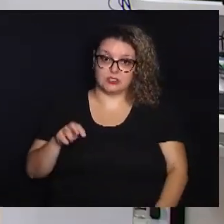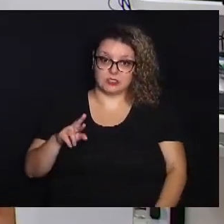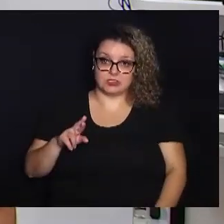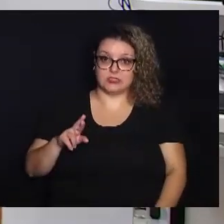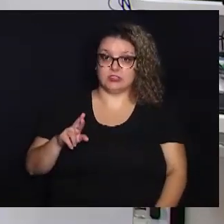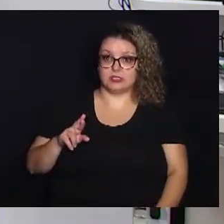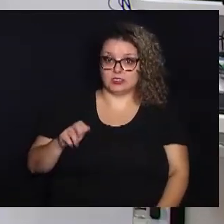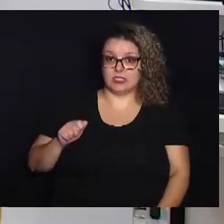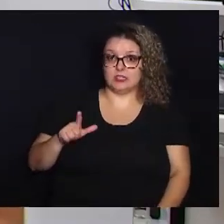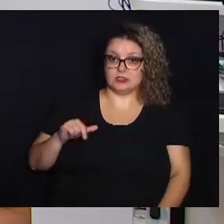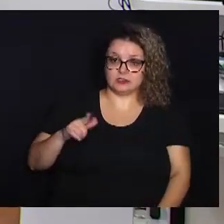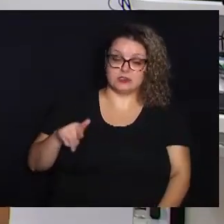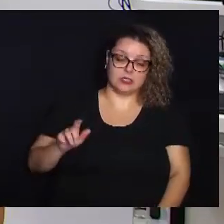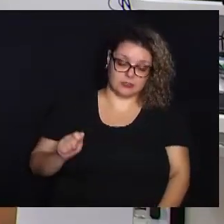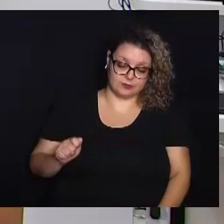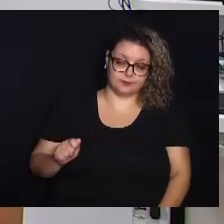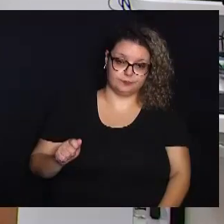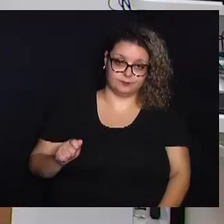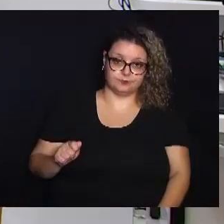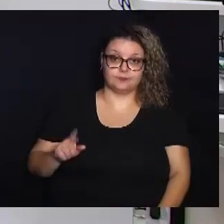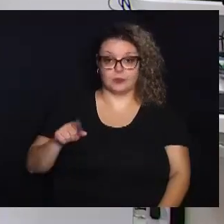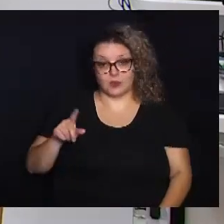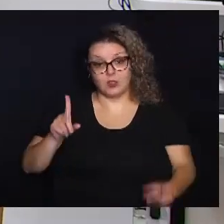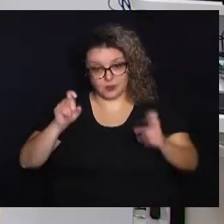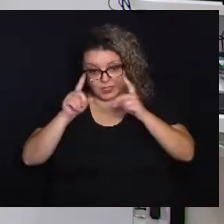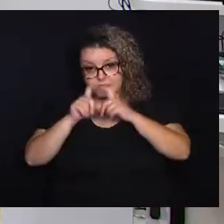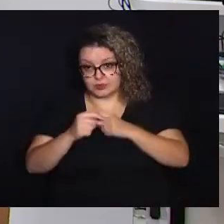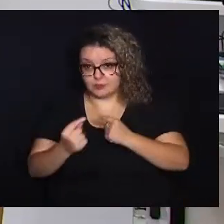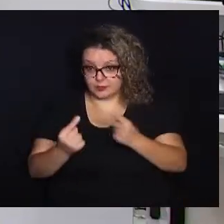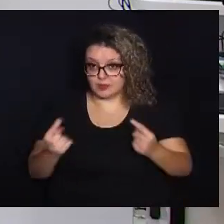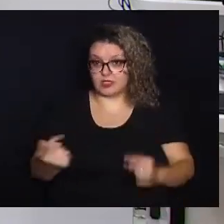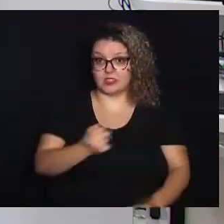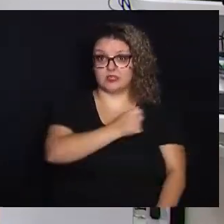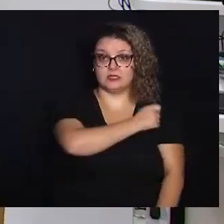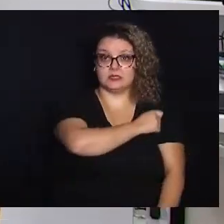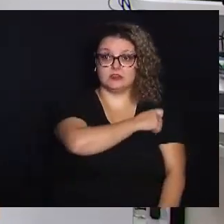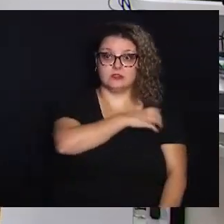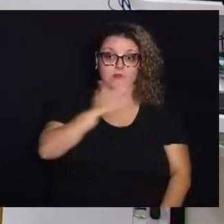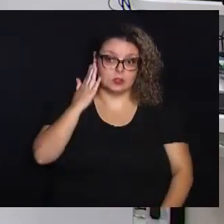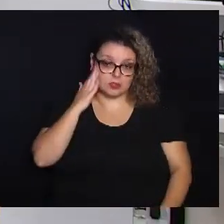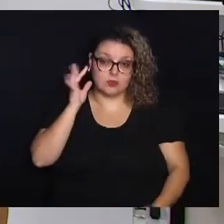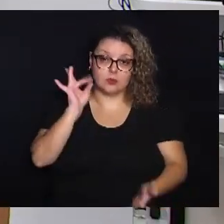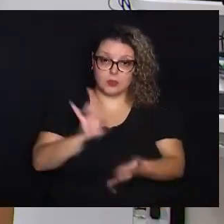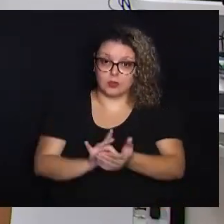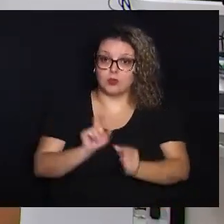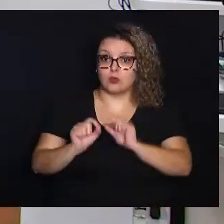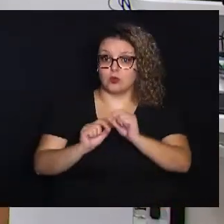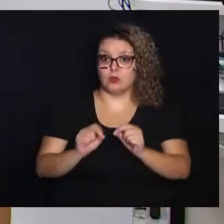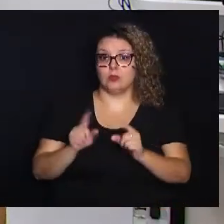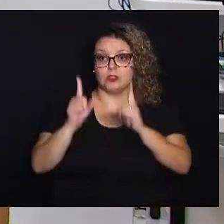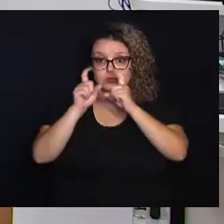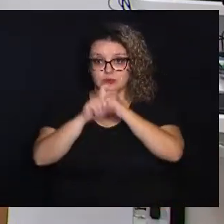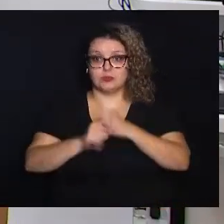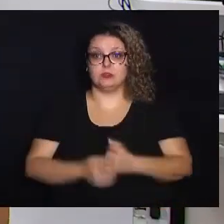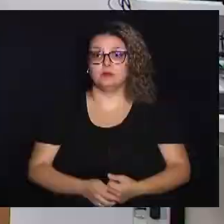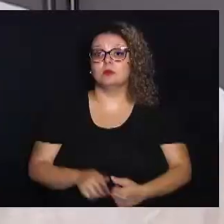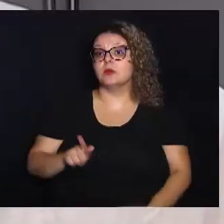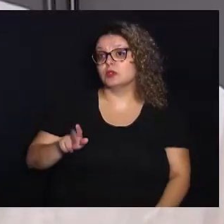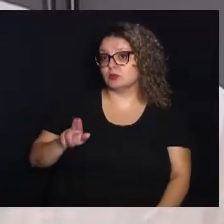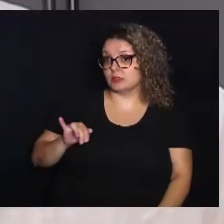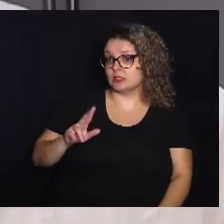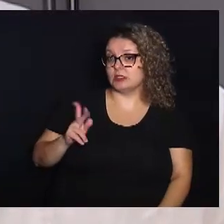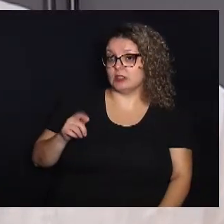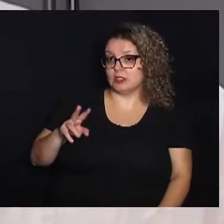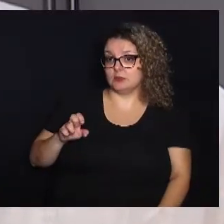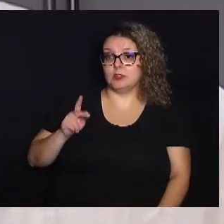geriz generalizada então é muito difíc para cada aluno é entender realmente o que eles têm dificuldade